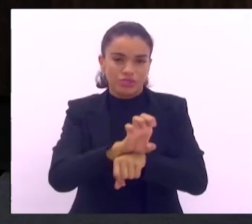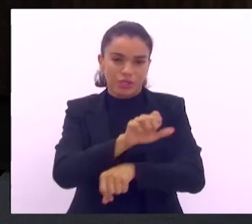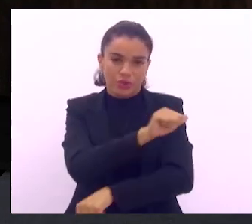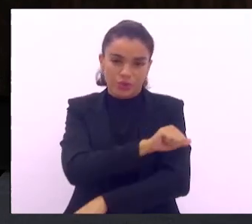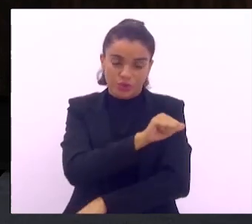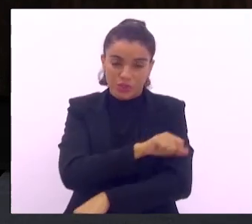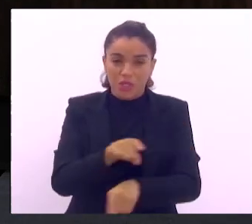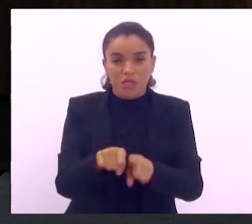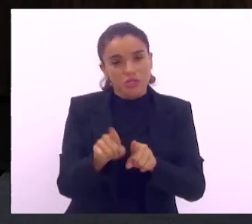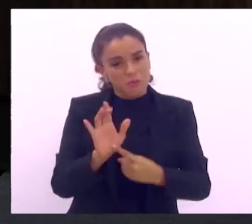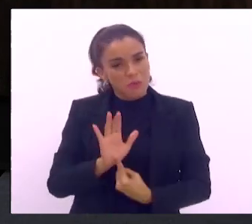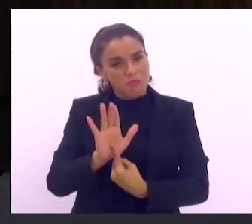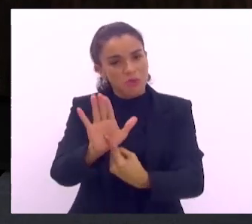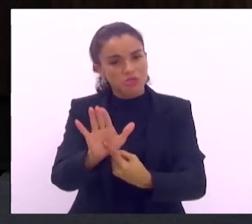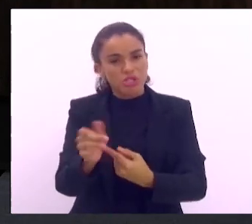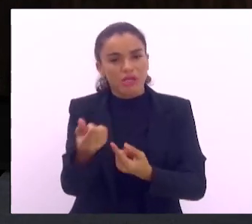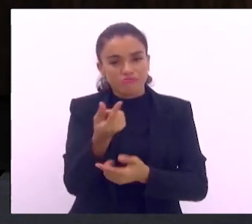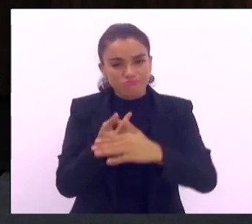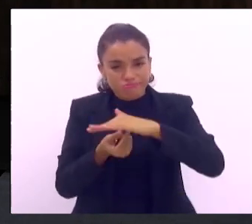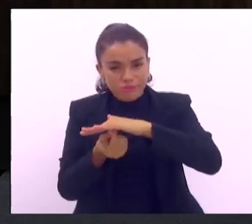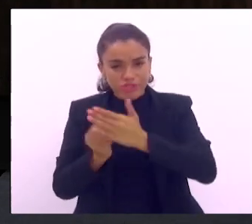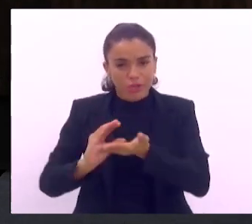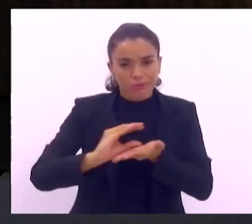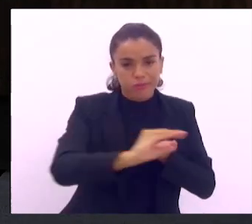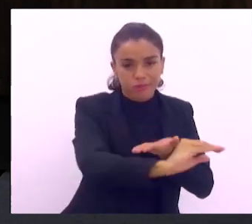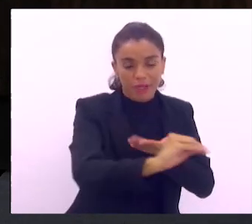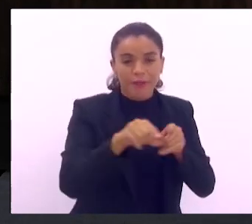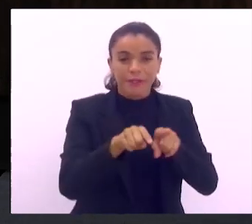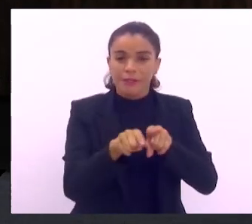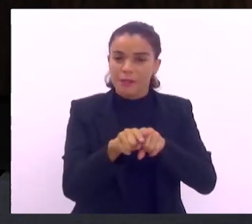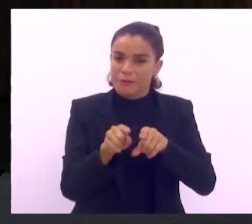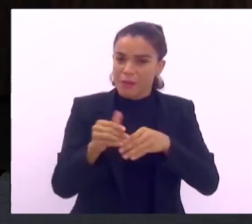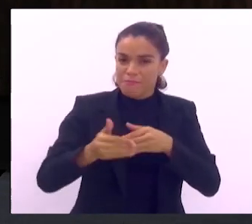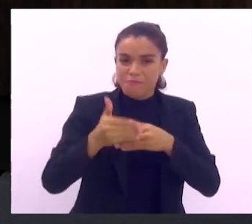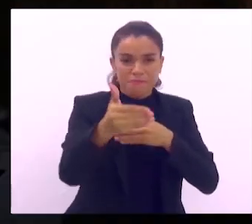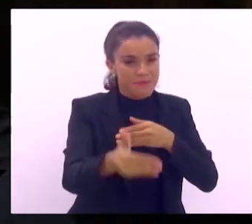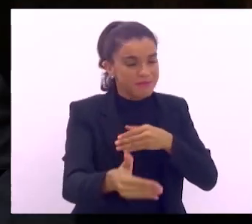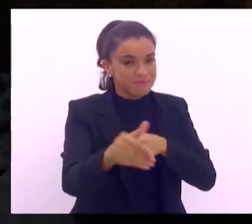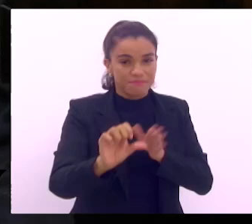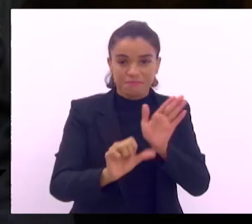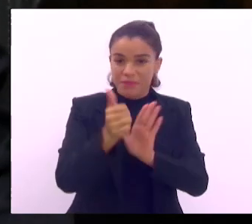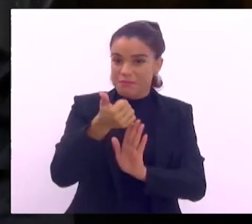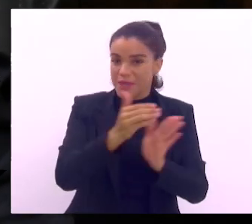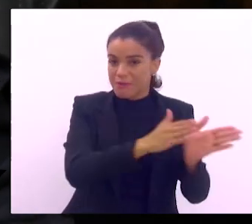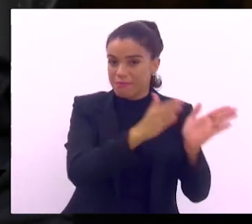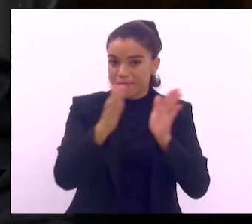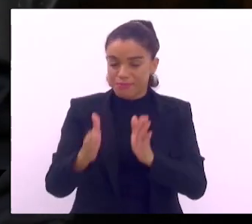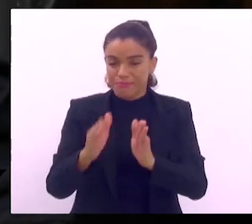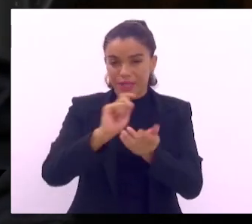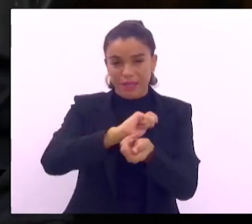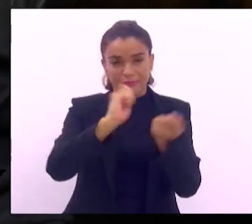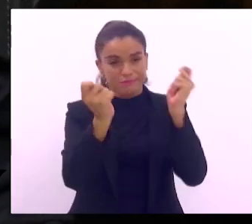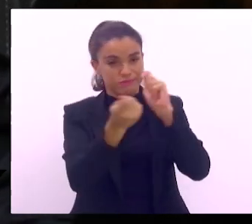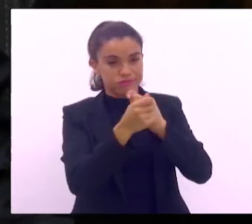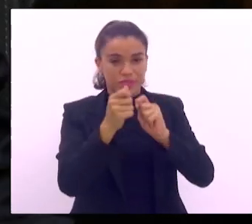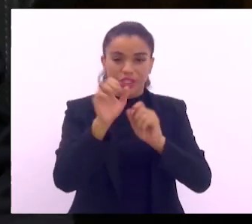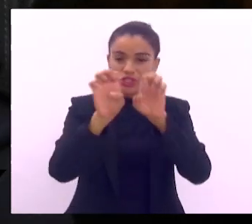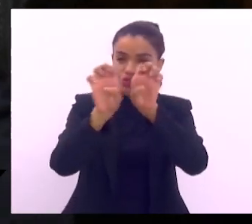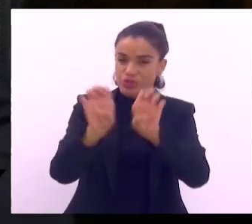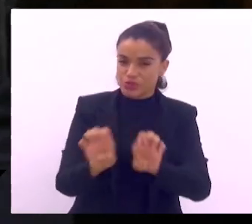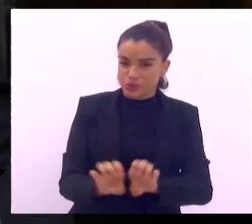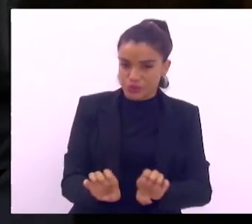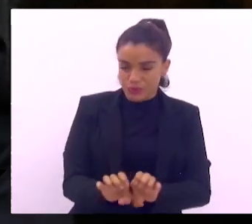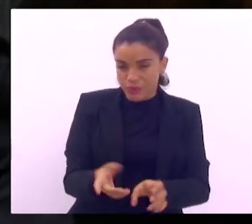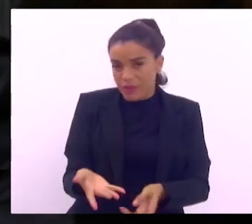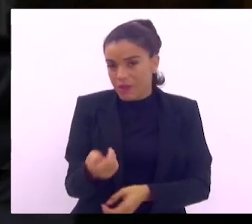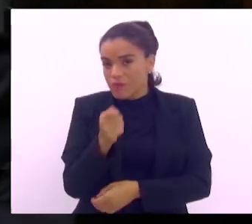aportar recursos para isso de maneira muito assertiva, e vou mais além. Ok, primeiro passo, revitalizar. Não adianta a gente falar em recursos para manutenção